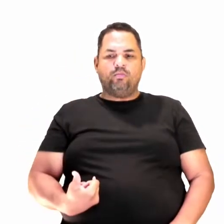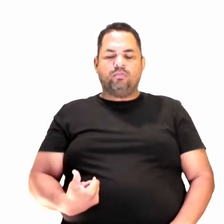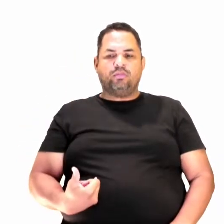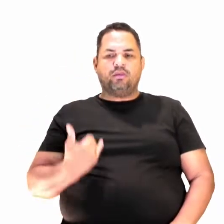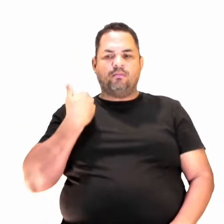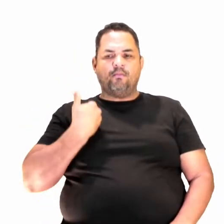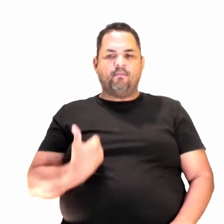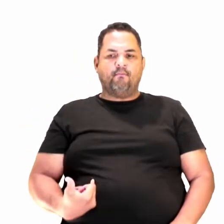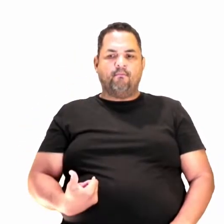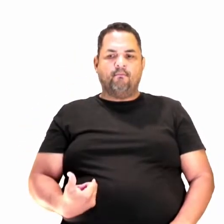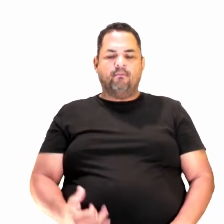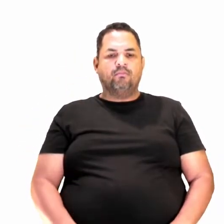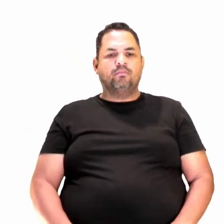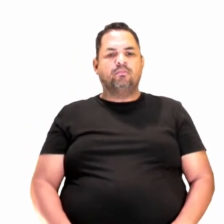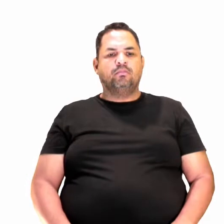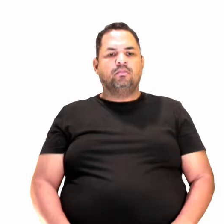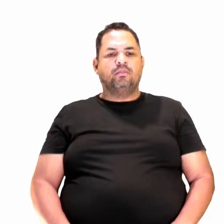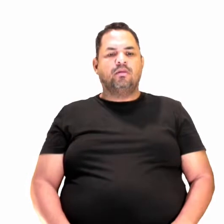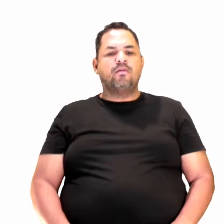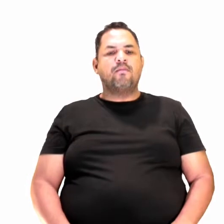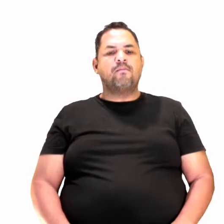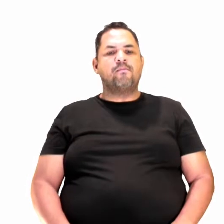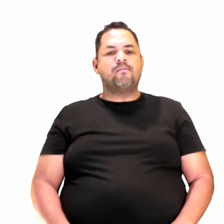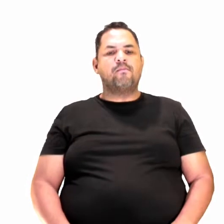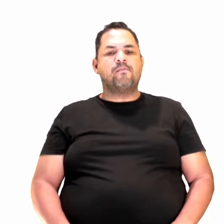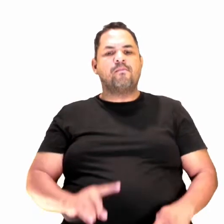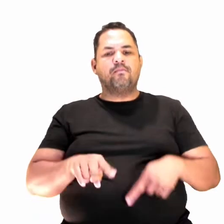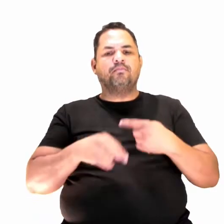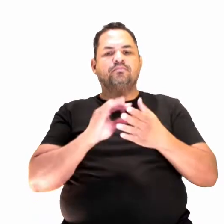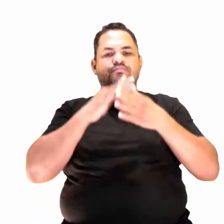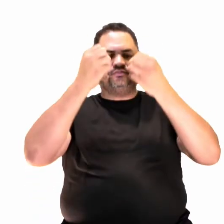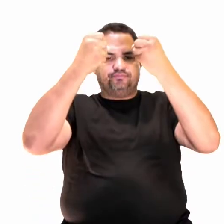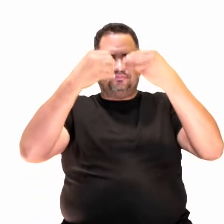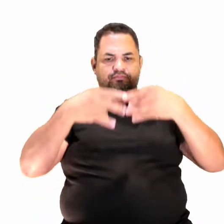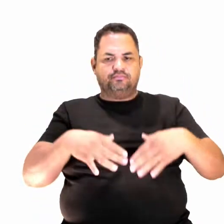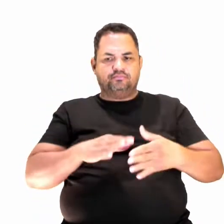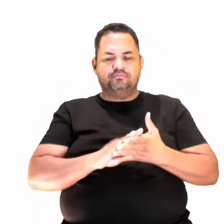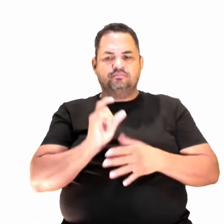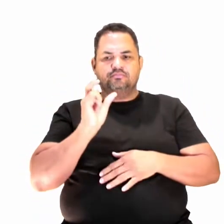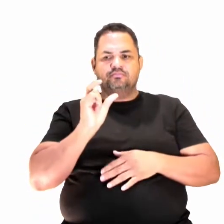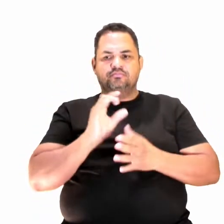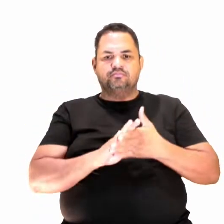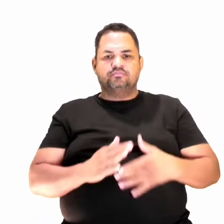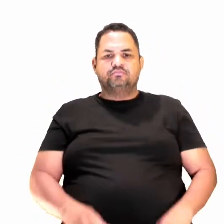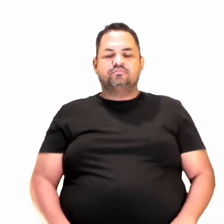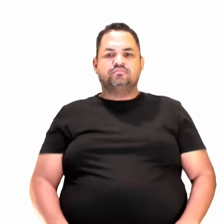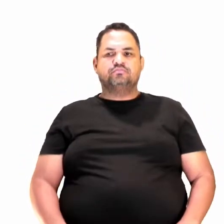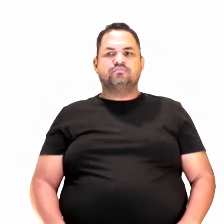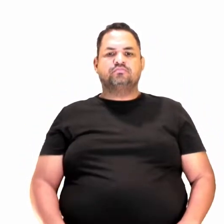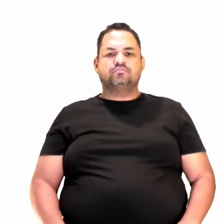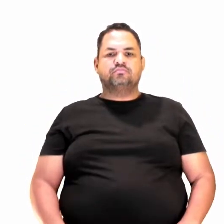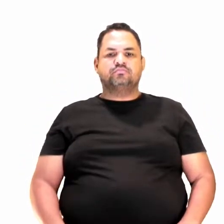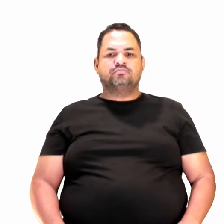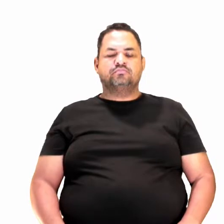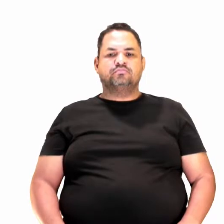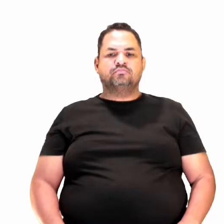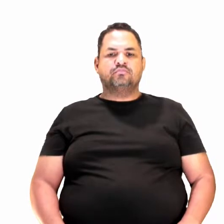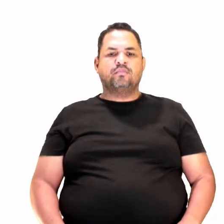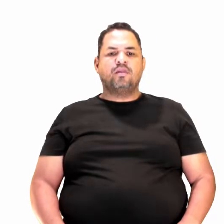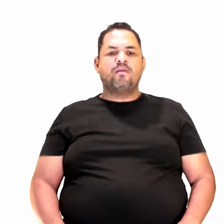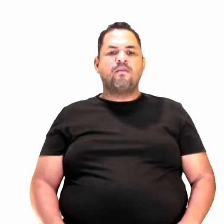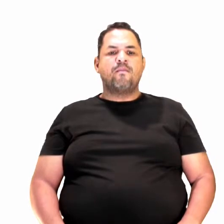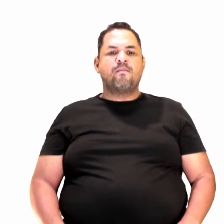Really, I'd say she's slim. She has shoulder length, dark brown hair. Então, ela começa aqui a dar toda